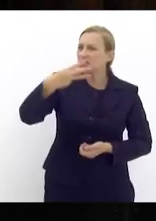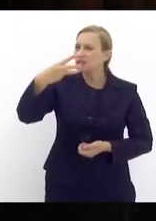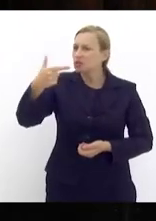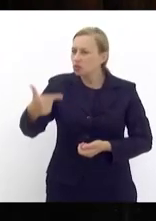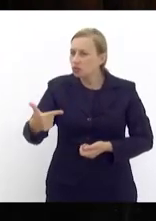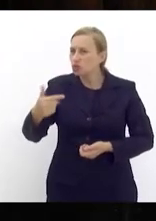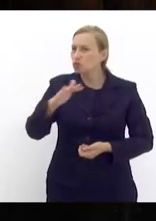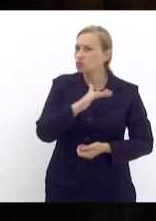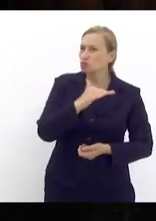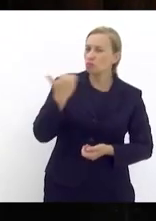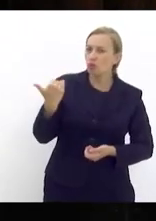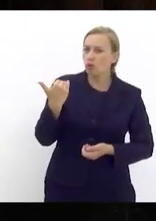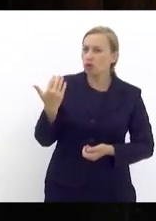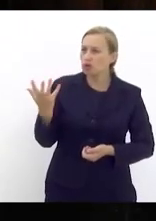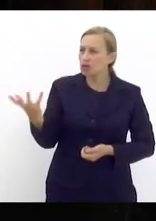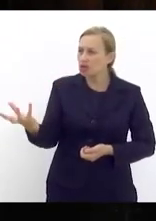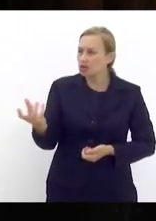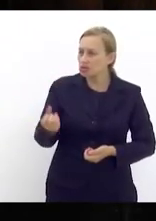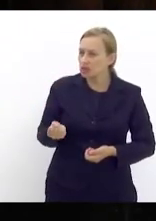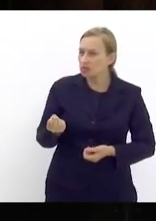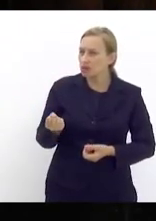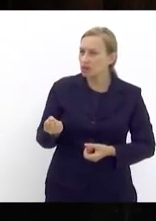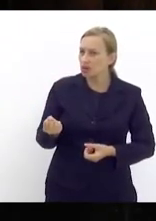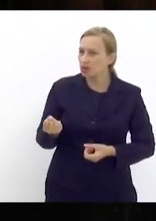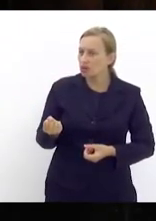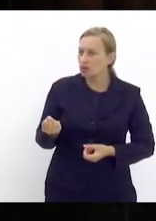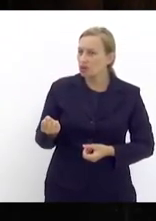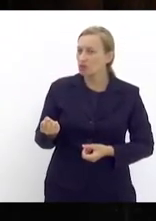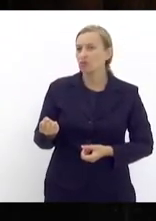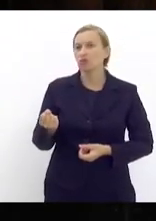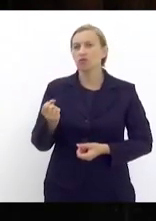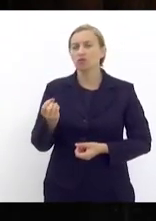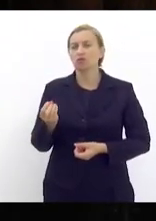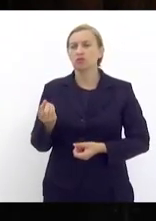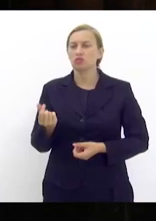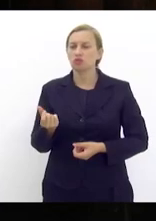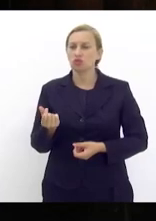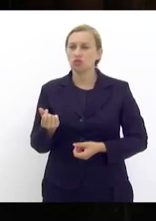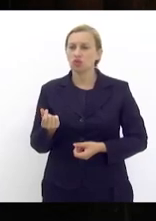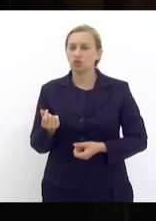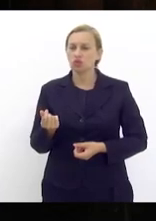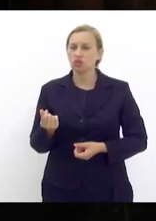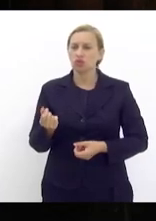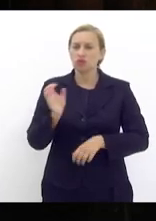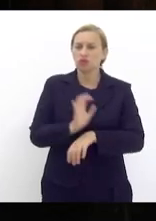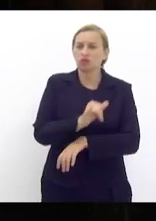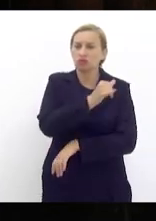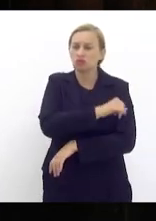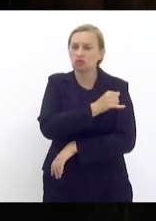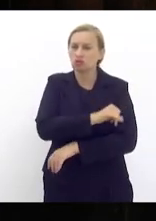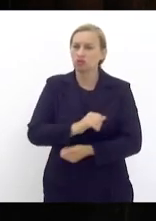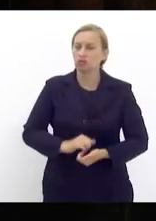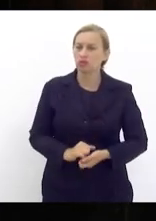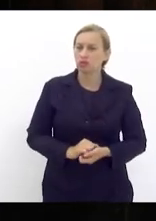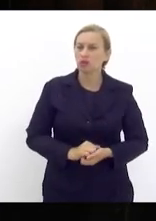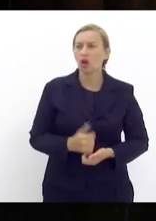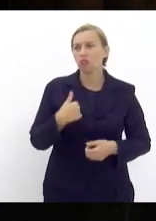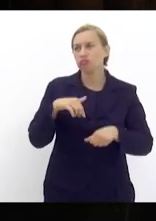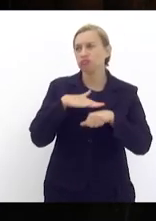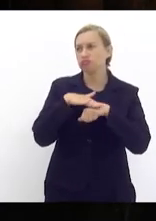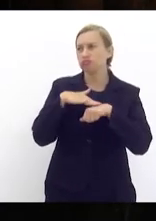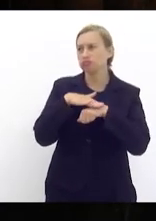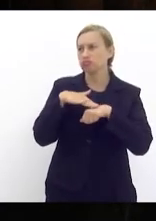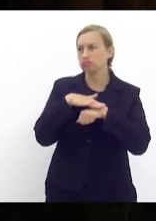mortos resgataram os valores do benefício do Supera RJ no estado do Rio de Janeiro. Eu tenho conversado